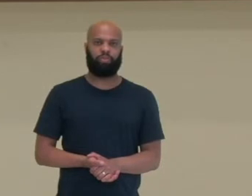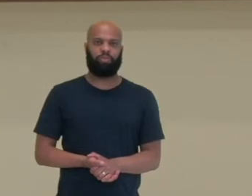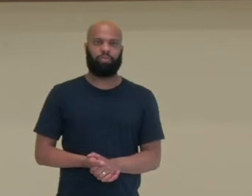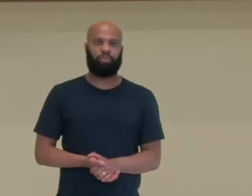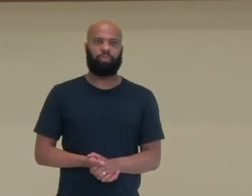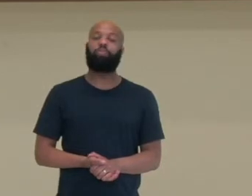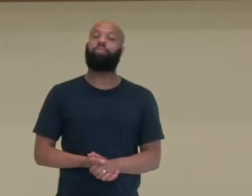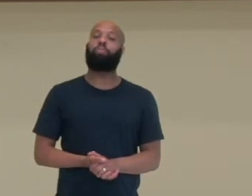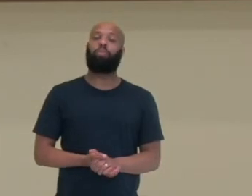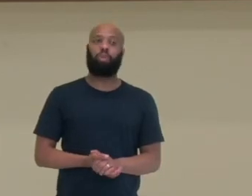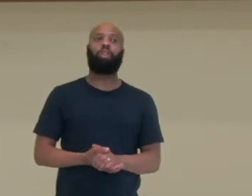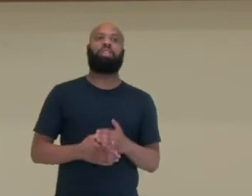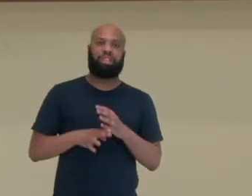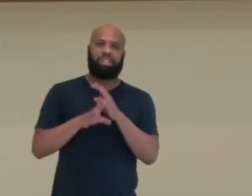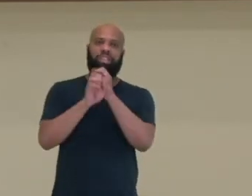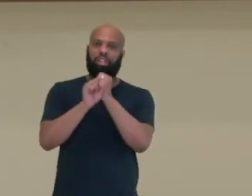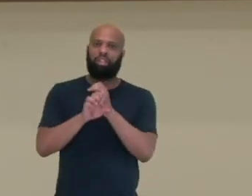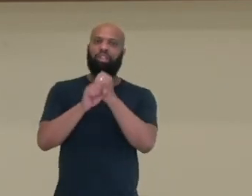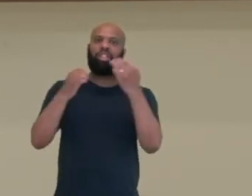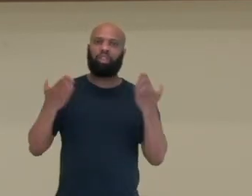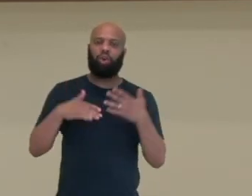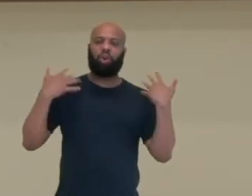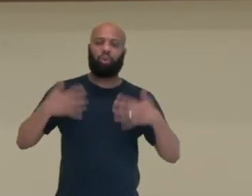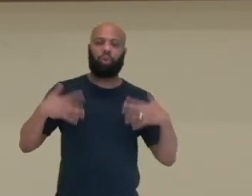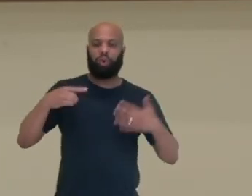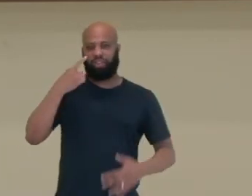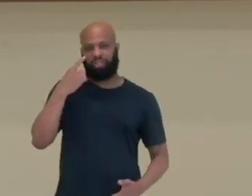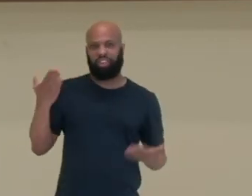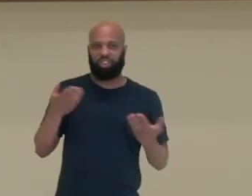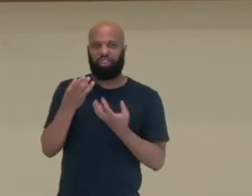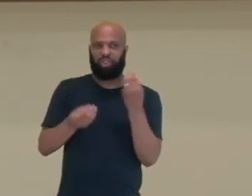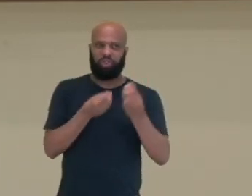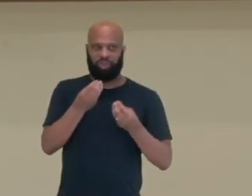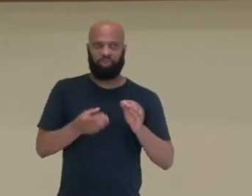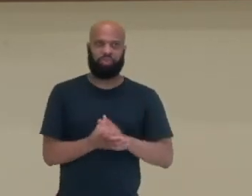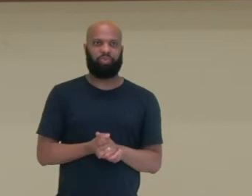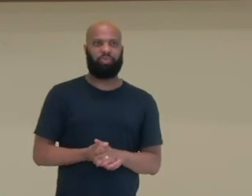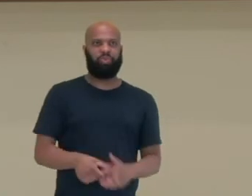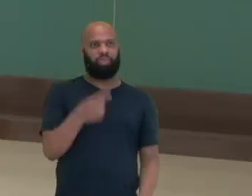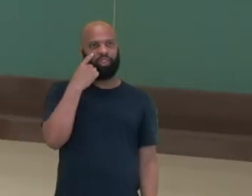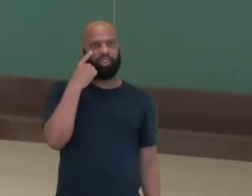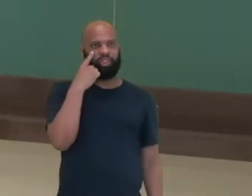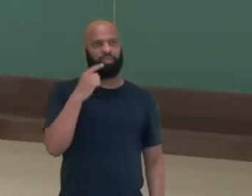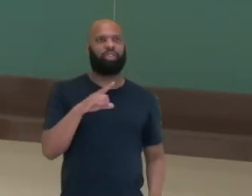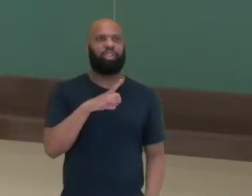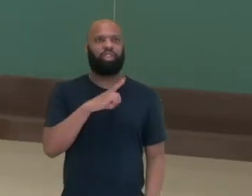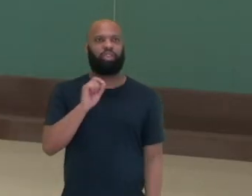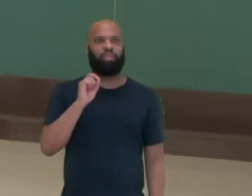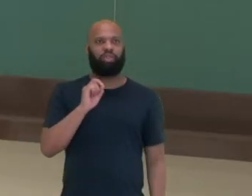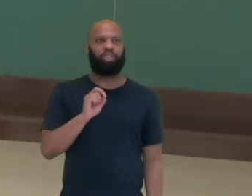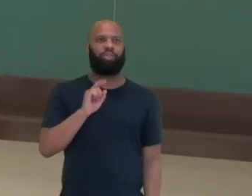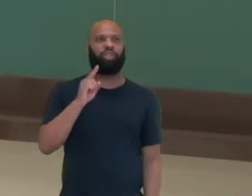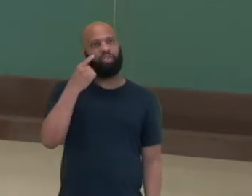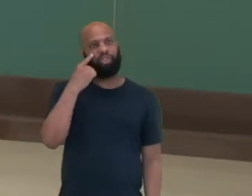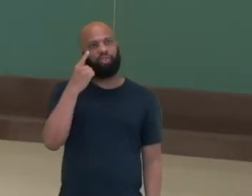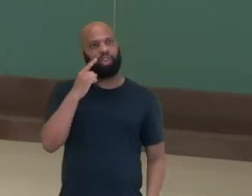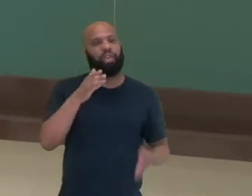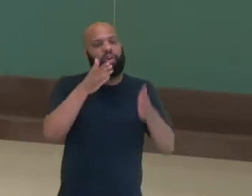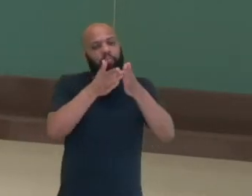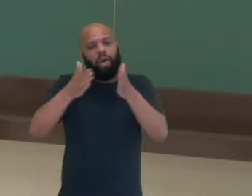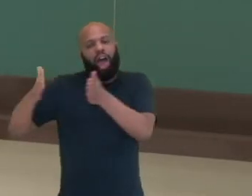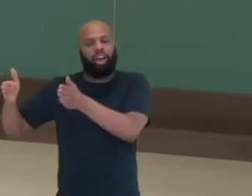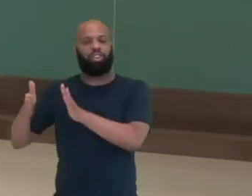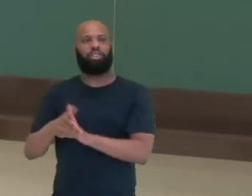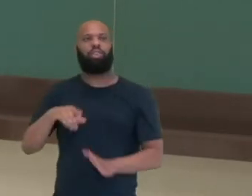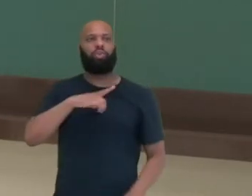Fala, pessoal, que cálculo, né? Nossa, vamos ver então como é que ele ficou? Olha só, né? Então, a gente vai aqui por partes, né? Então,